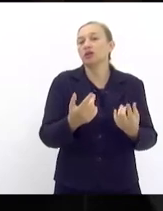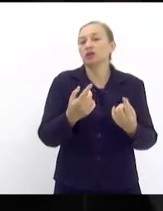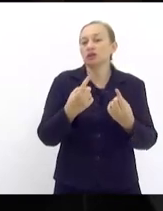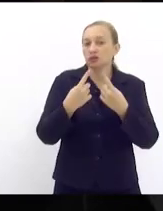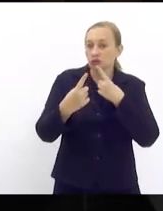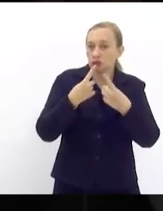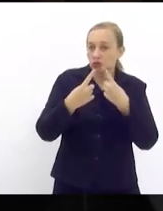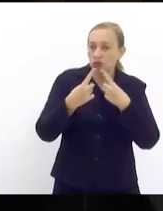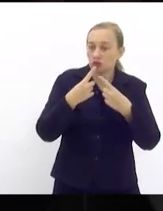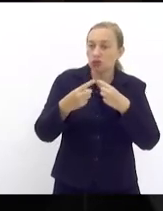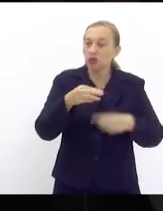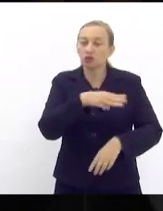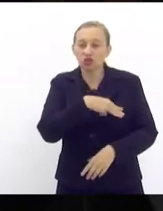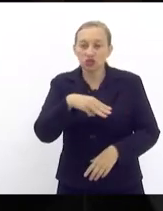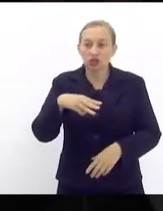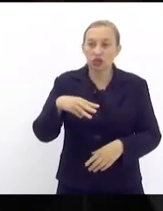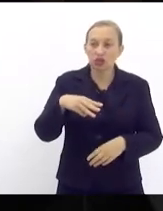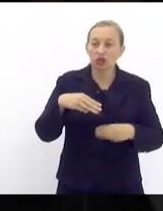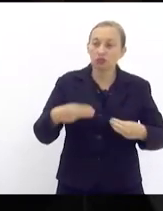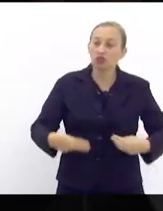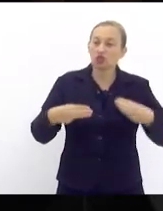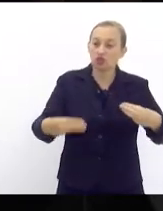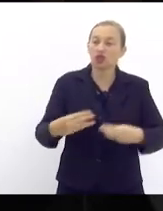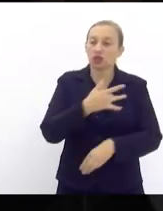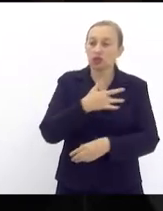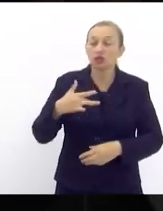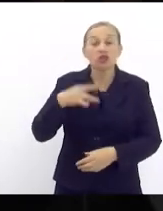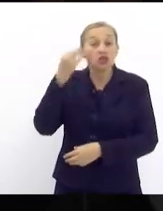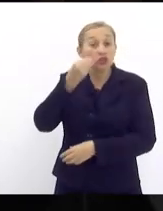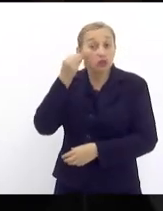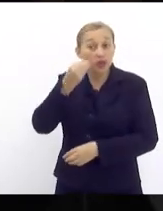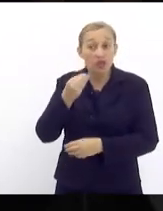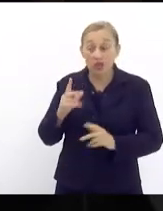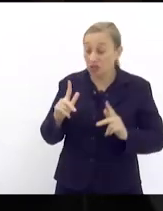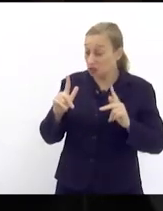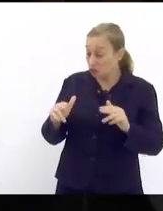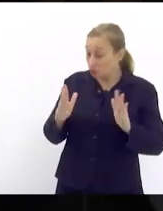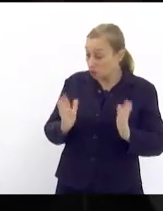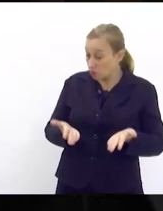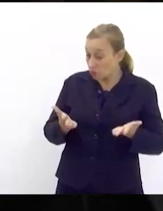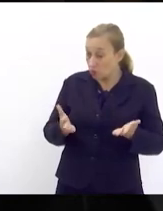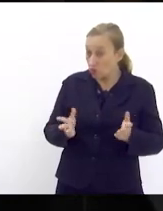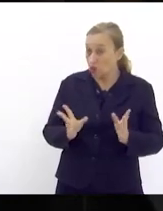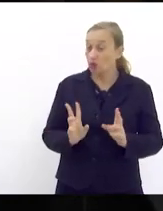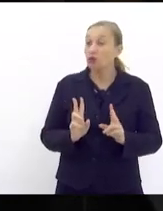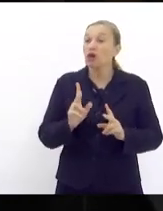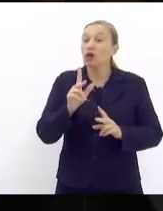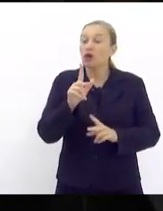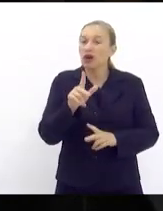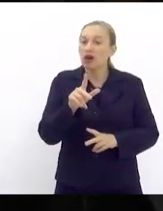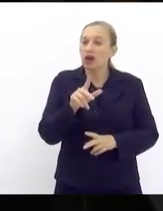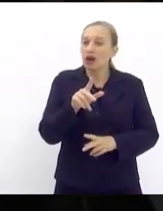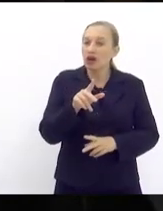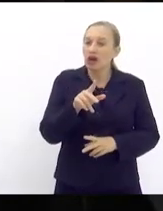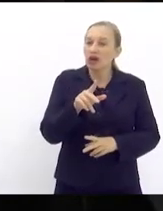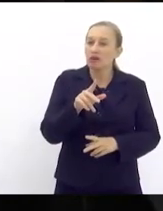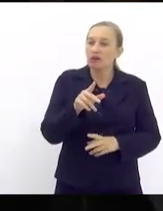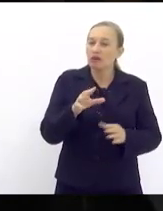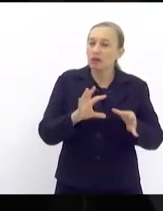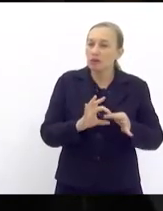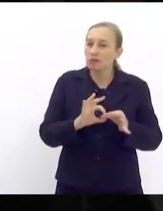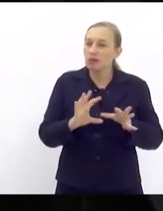para o ministério da saúde para que experiências como essa do confinamento da ratos que permitiu uma